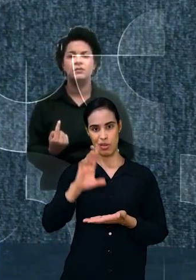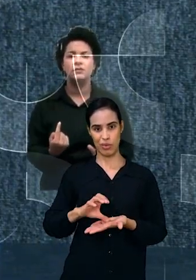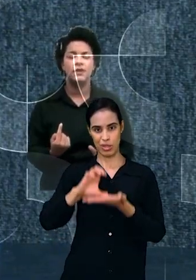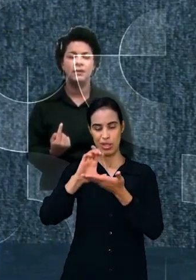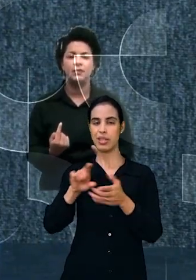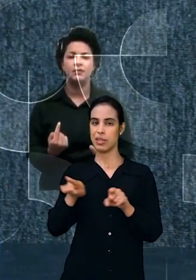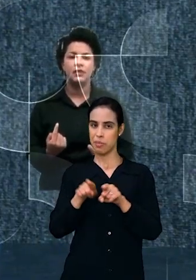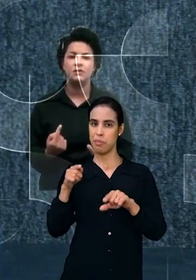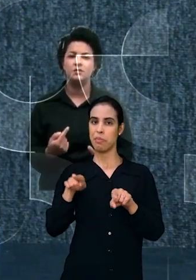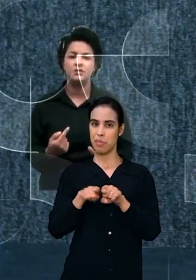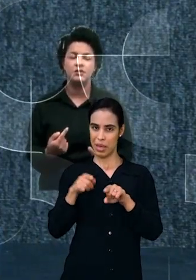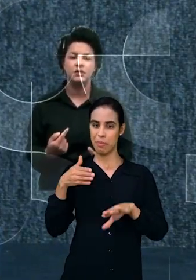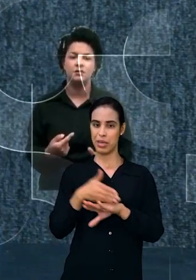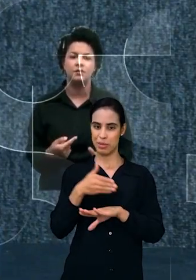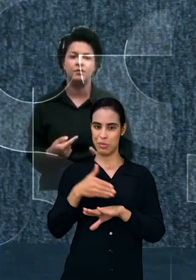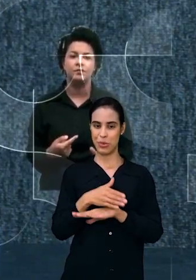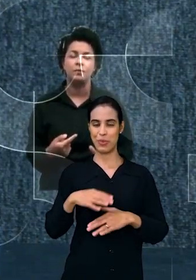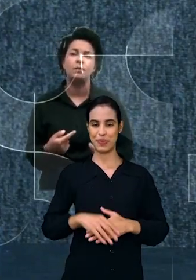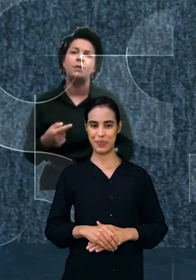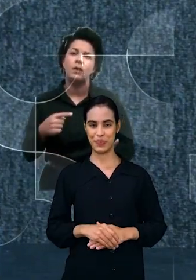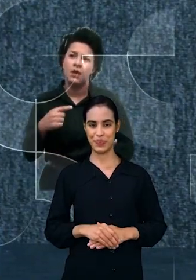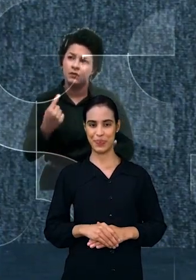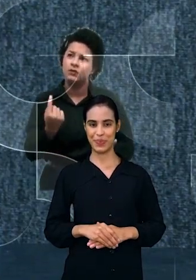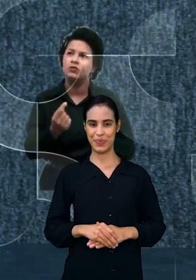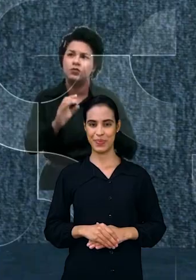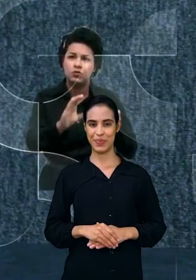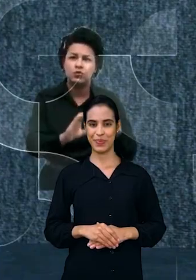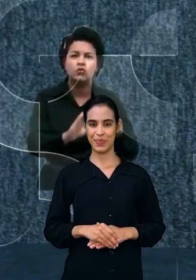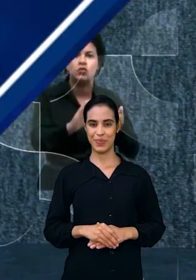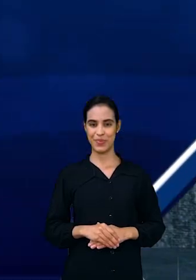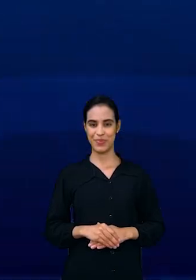conselheiro do CNJ, também esteve na cerimônia.